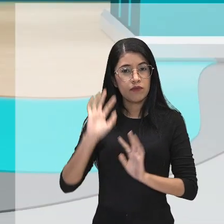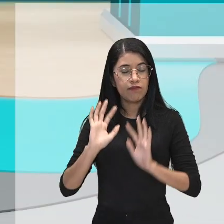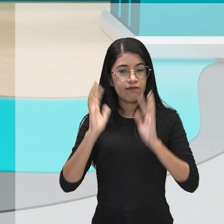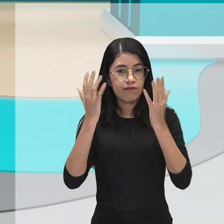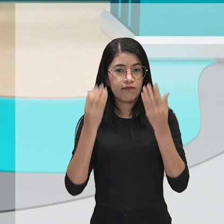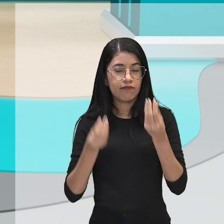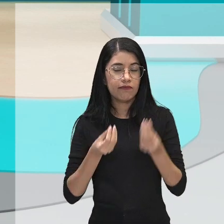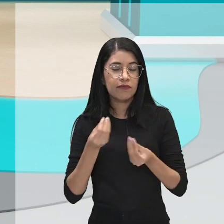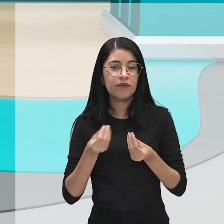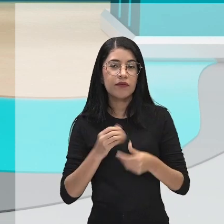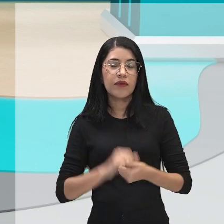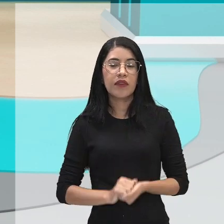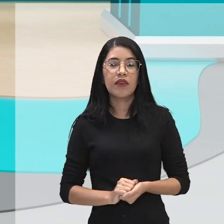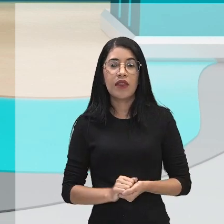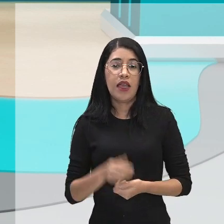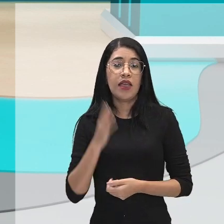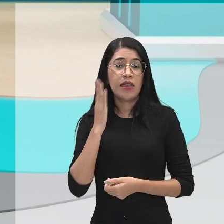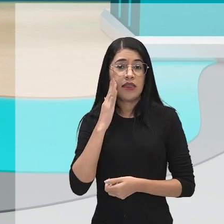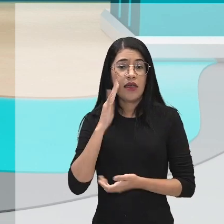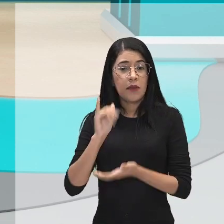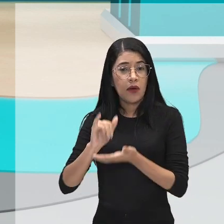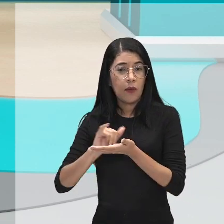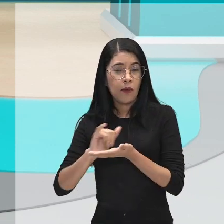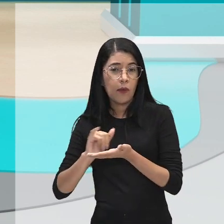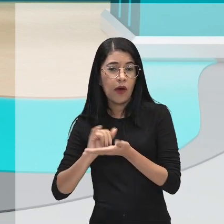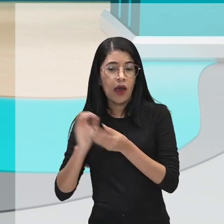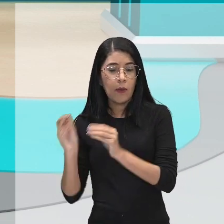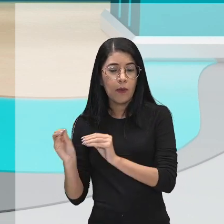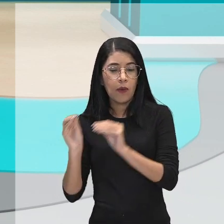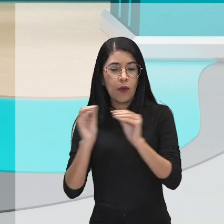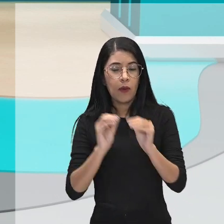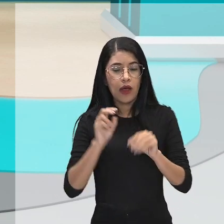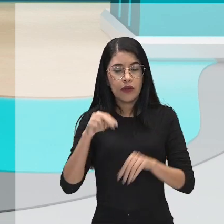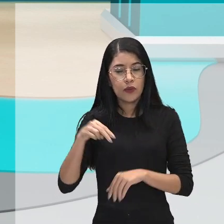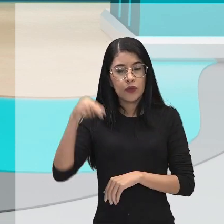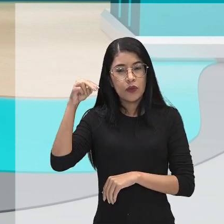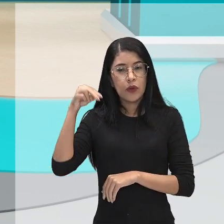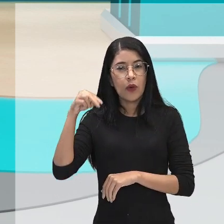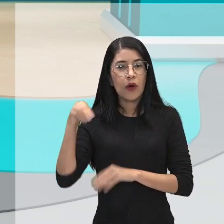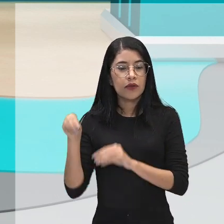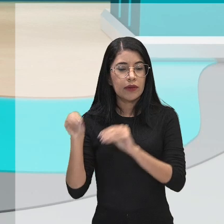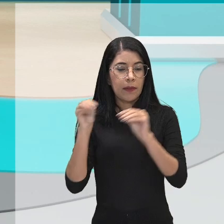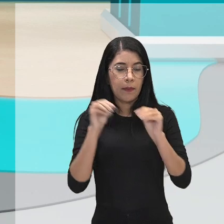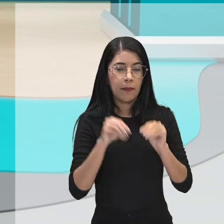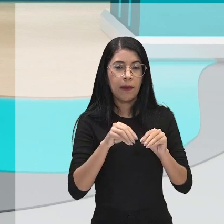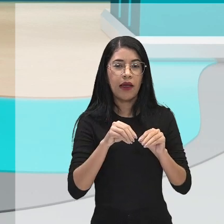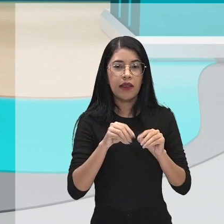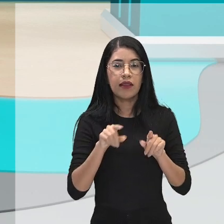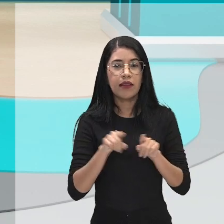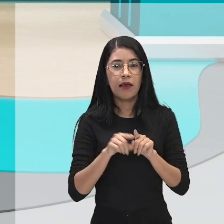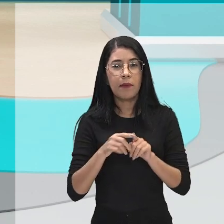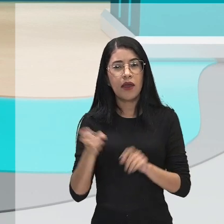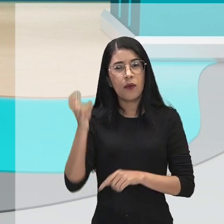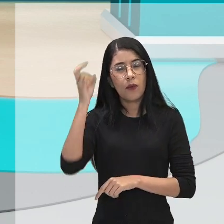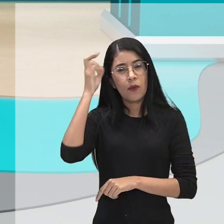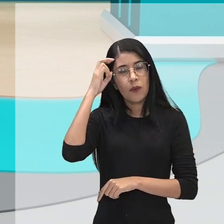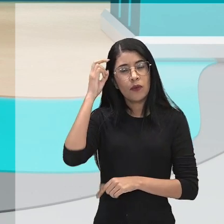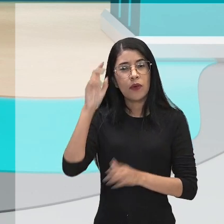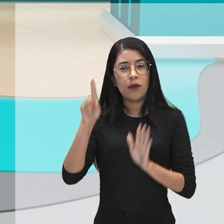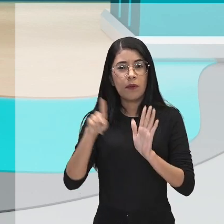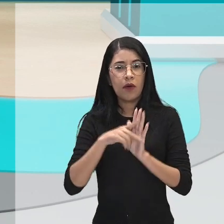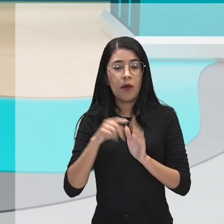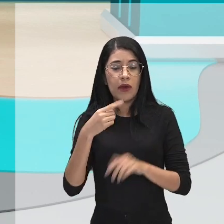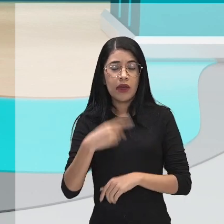Nós sabemos que o boi-bumbá ele foi trazido do Nordeste para o Brasil, os conhecimentos, a cultura, e dentro